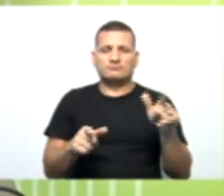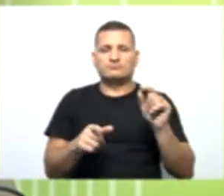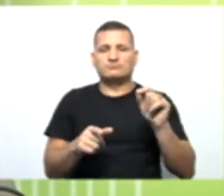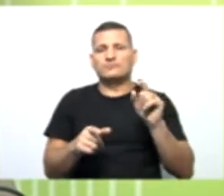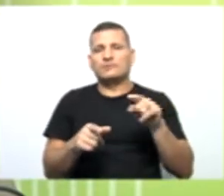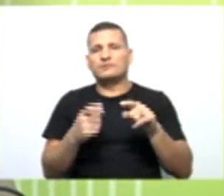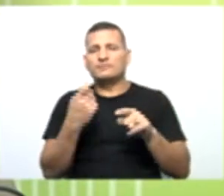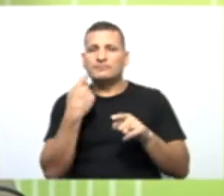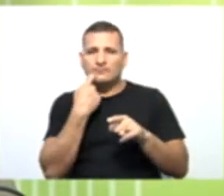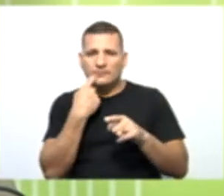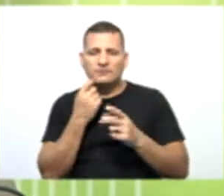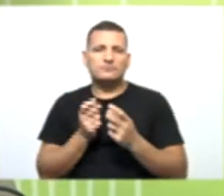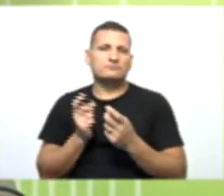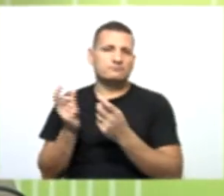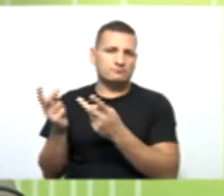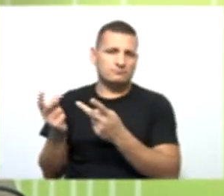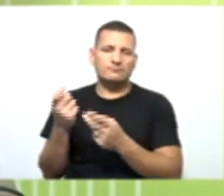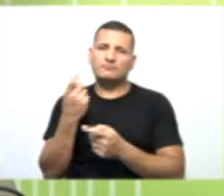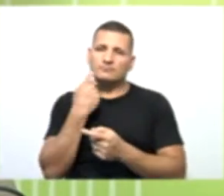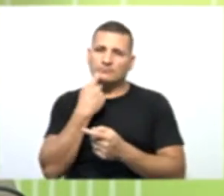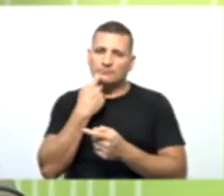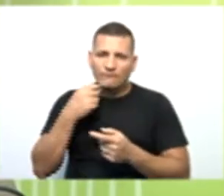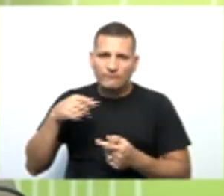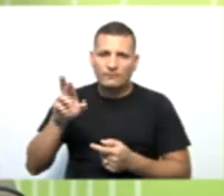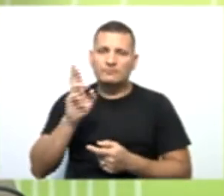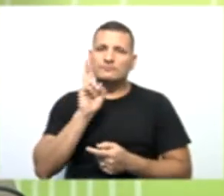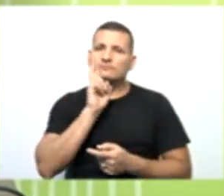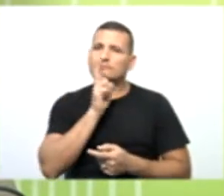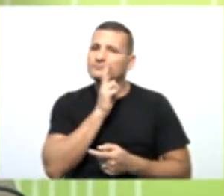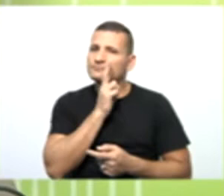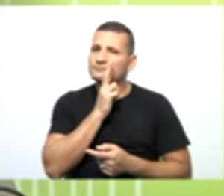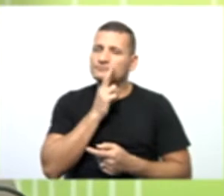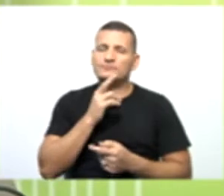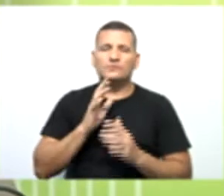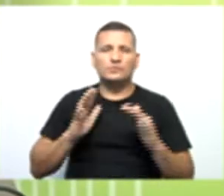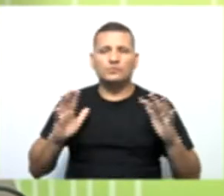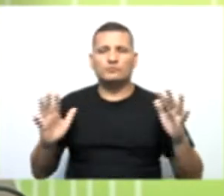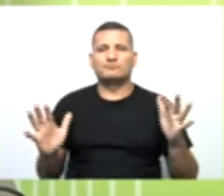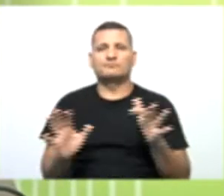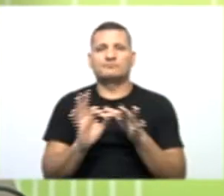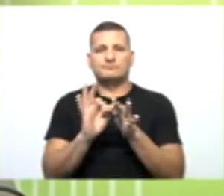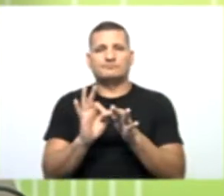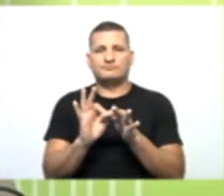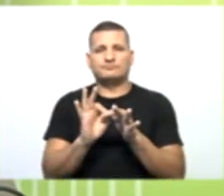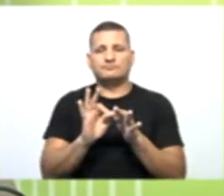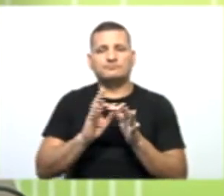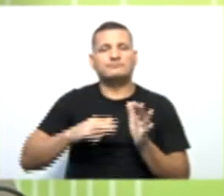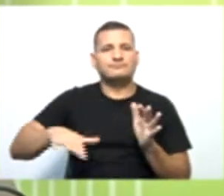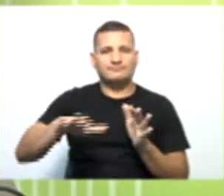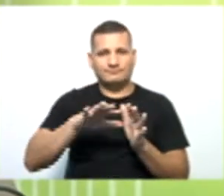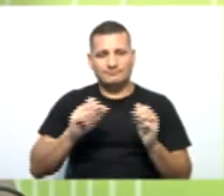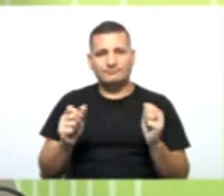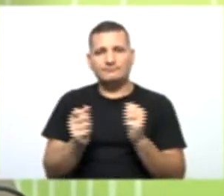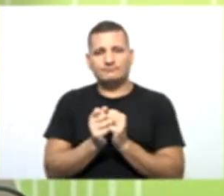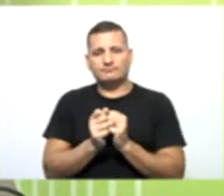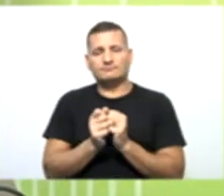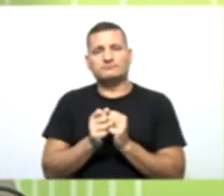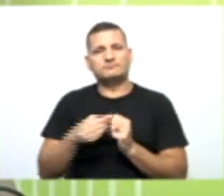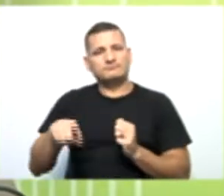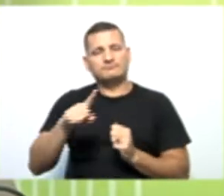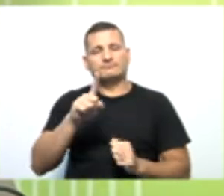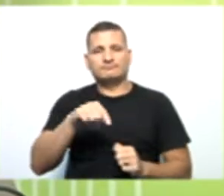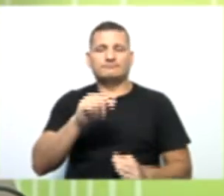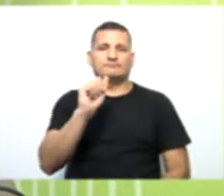no frigorífico, o peixe que vai para o restaurante, enfim. Tudo isso junto, esses negócios juntos, eles